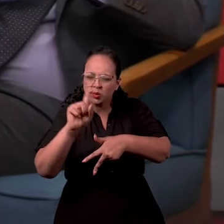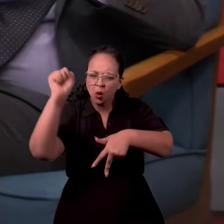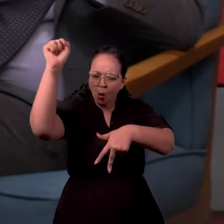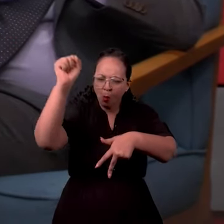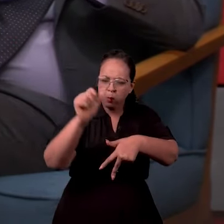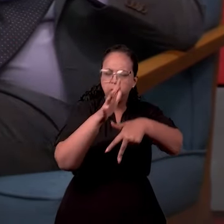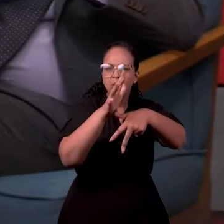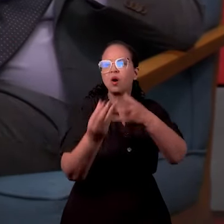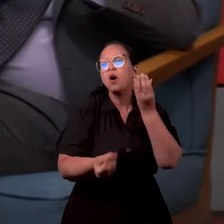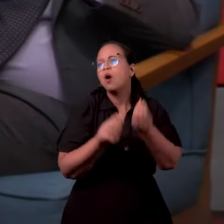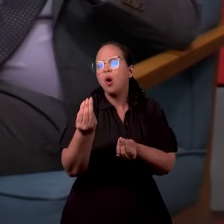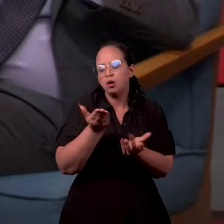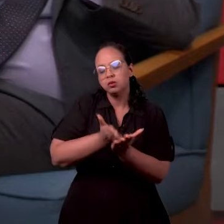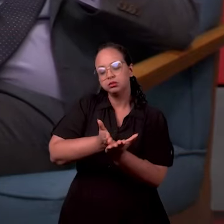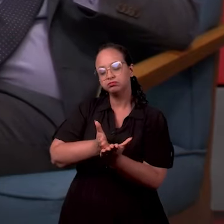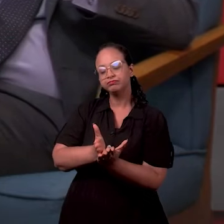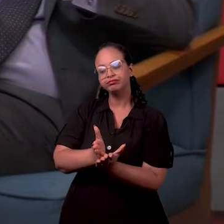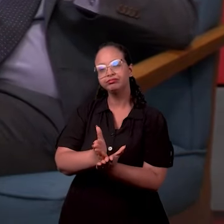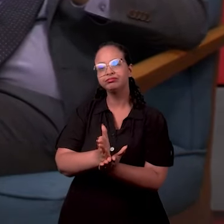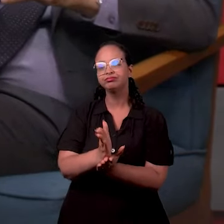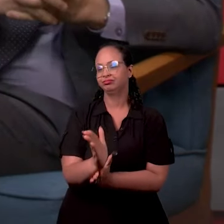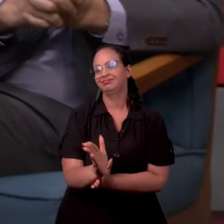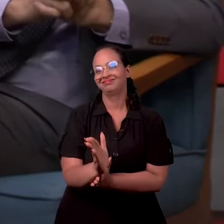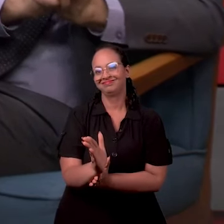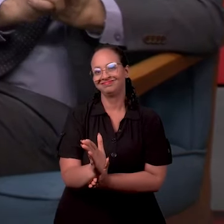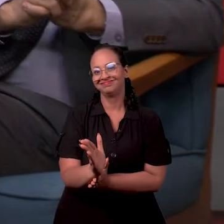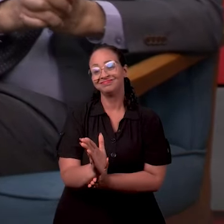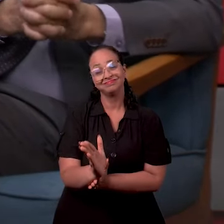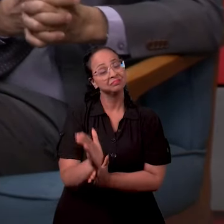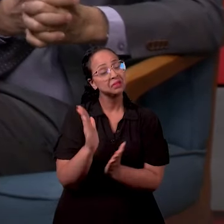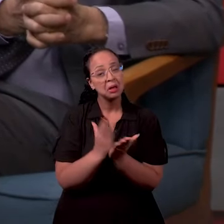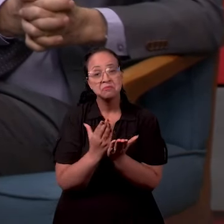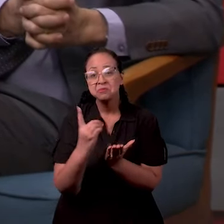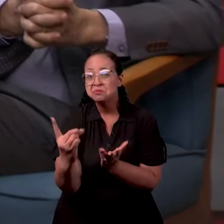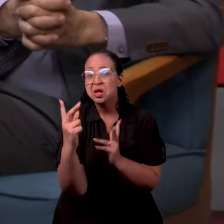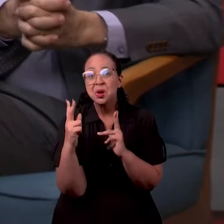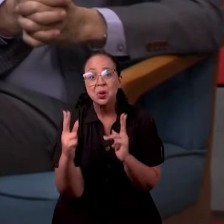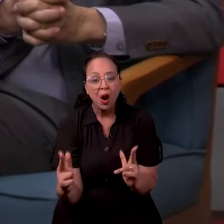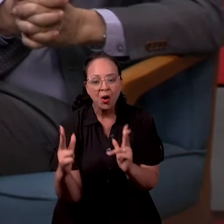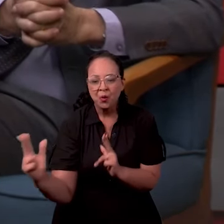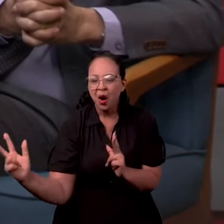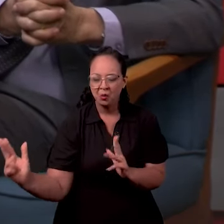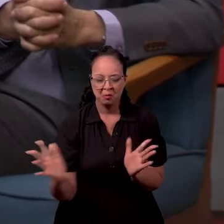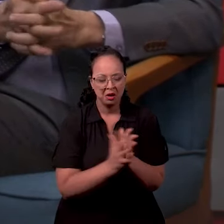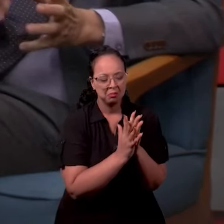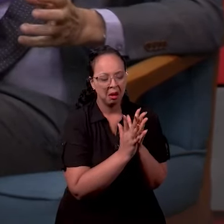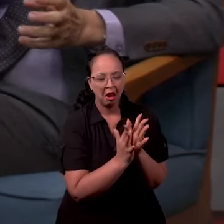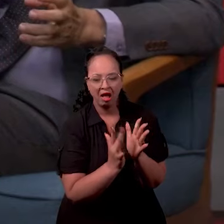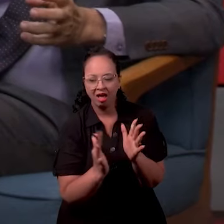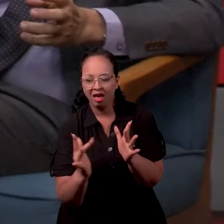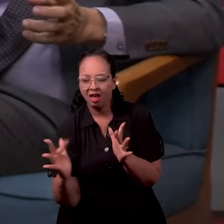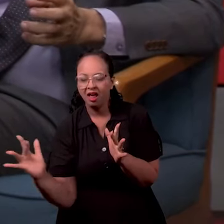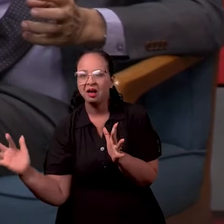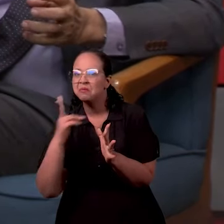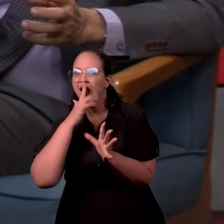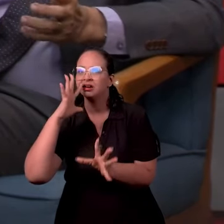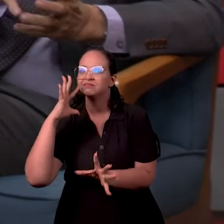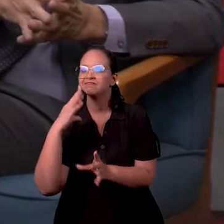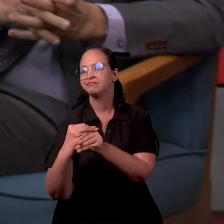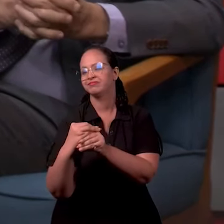exatamente isso. Quer dizer, as coisas se repetem na Bíblia, não é? Como nós já falamos. A igreja,